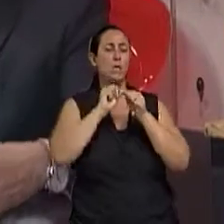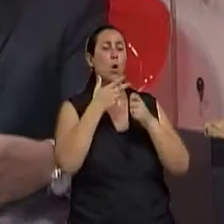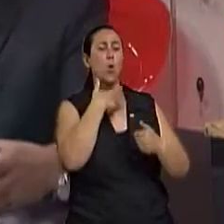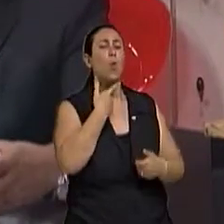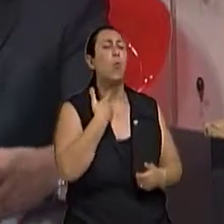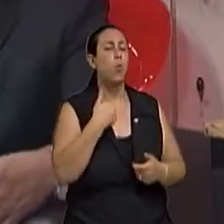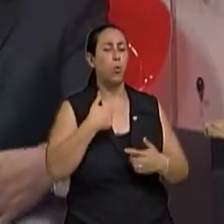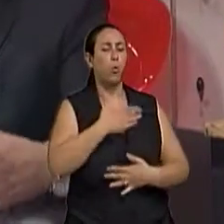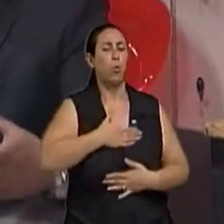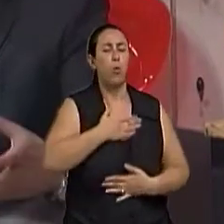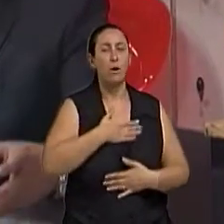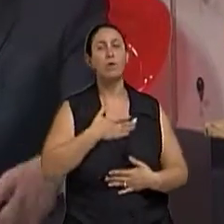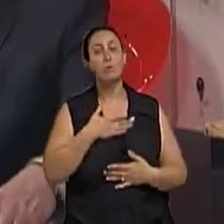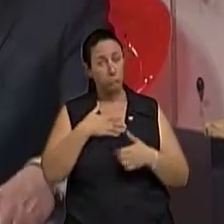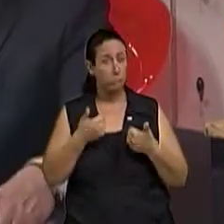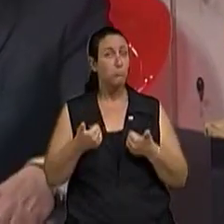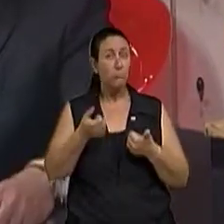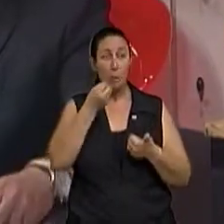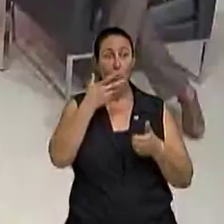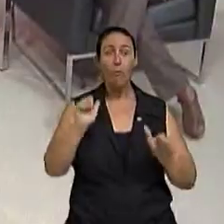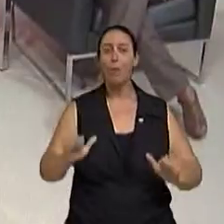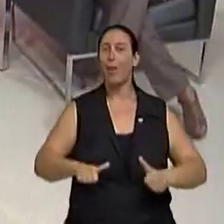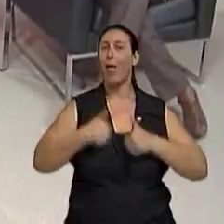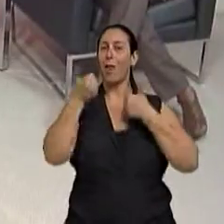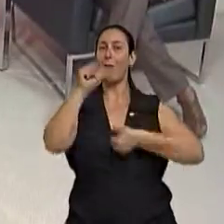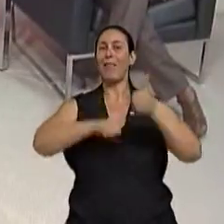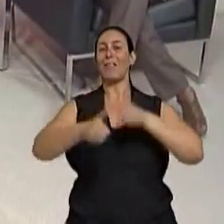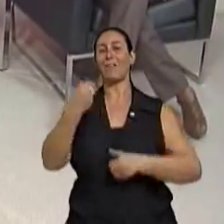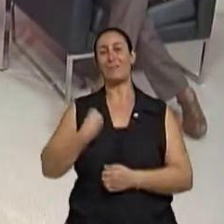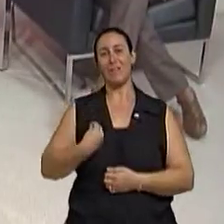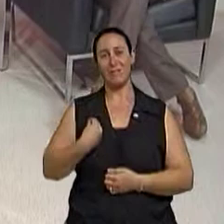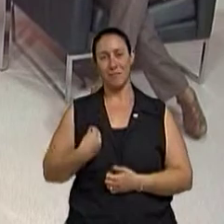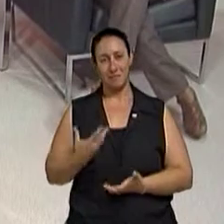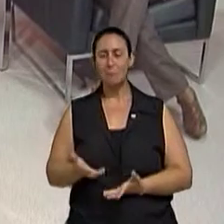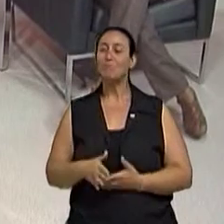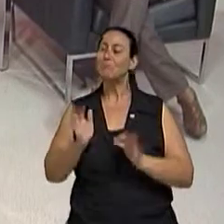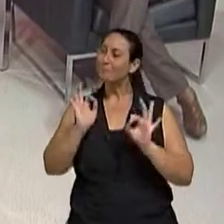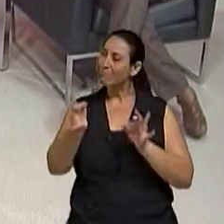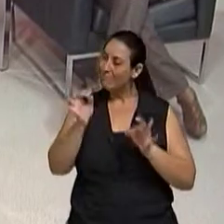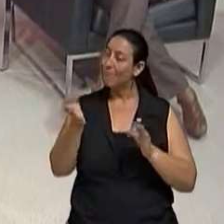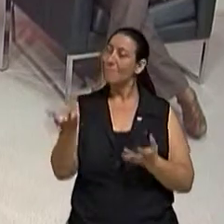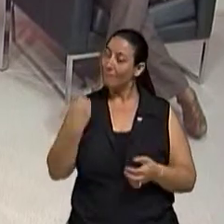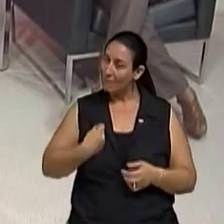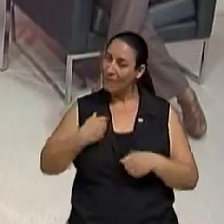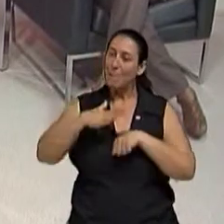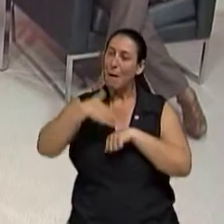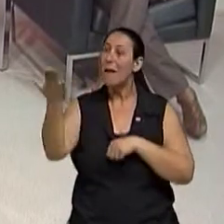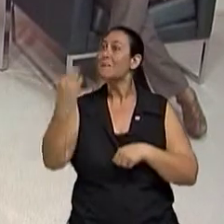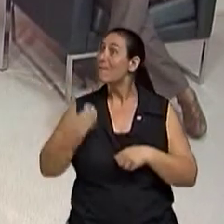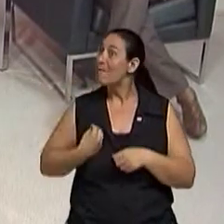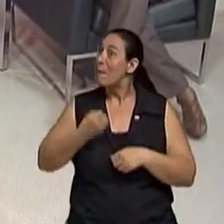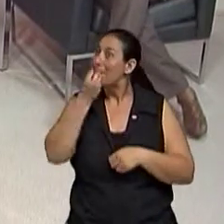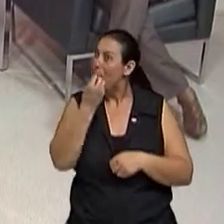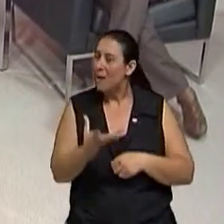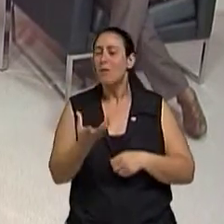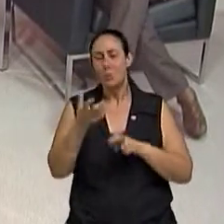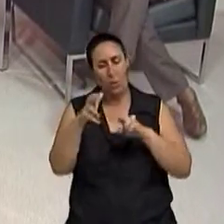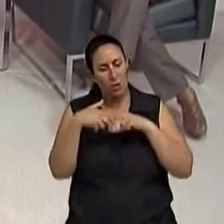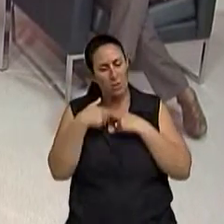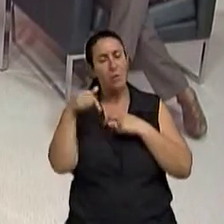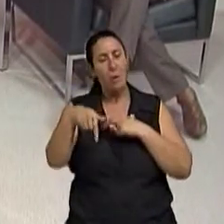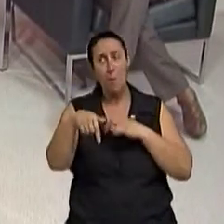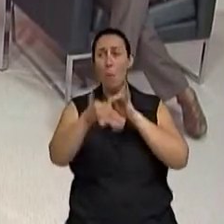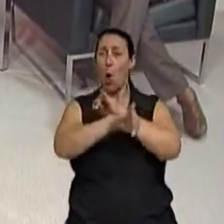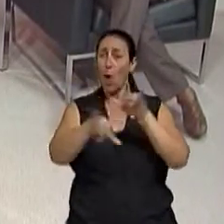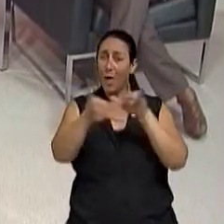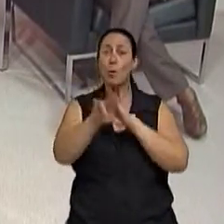E procurar, de uma certa forma, viver com melhor qualidade. Claro, é isso que a gente quer, né? Com certeza. Viver mais, mas viver bem. É por isso o nosso programa